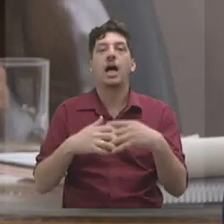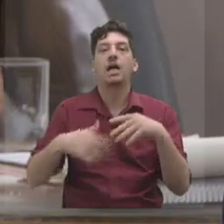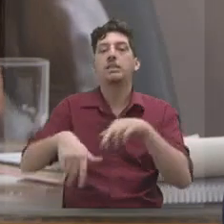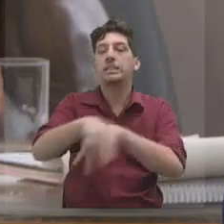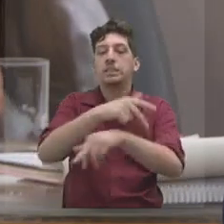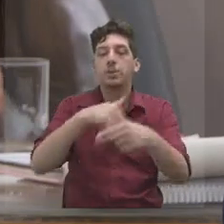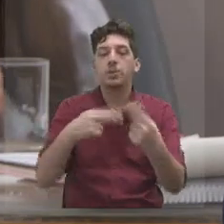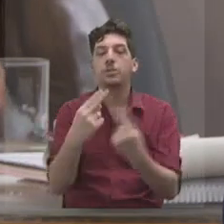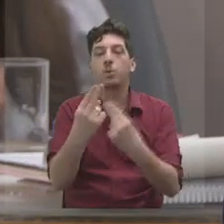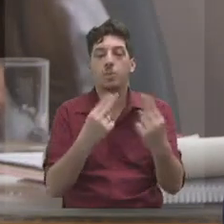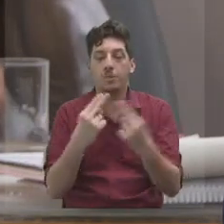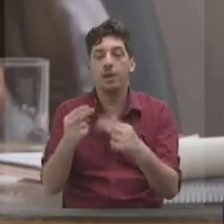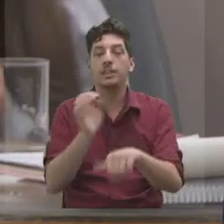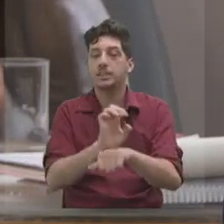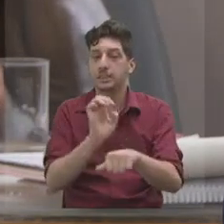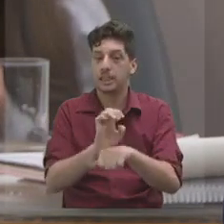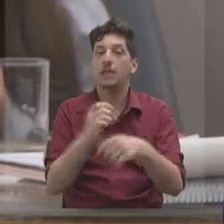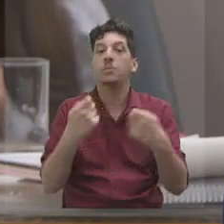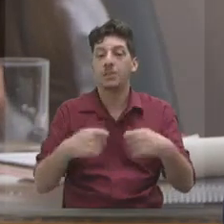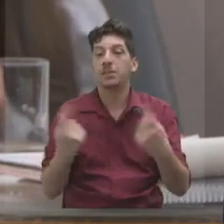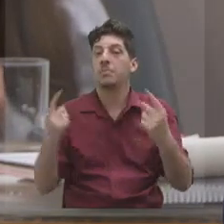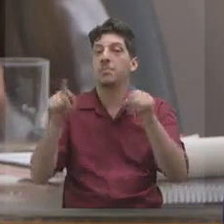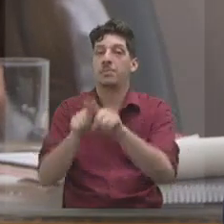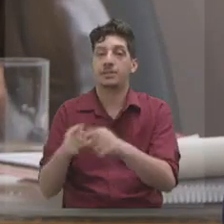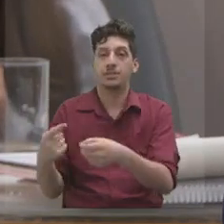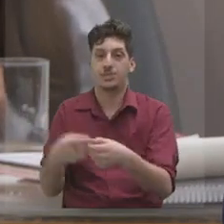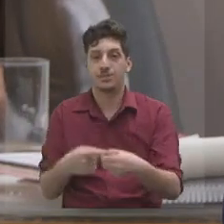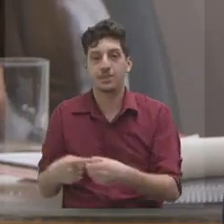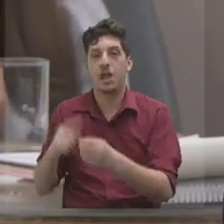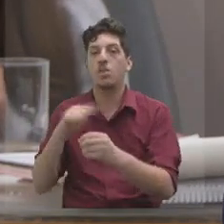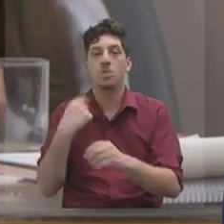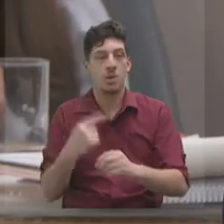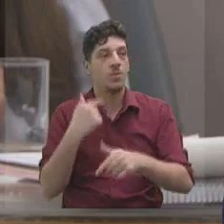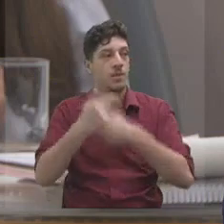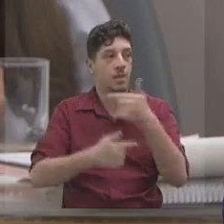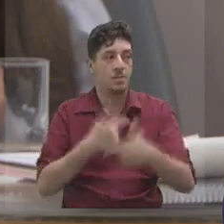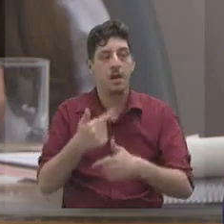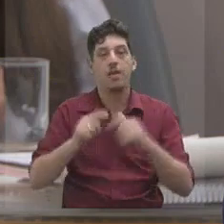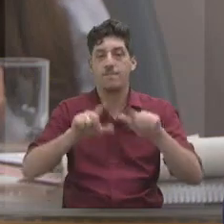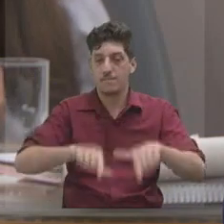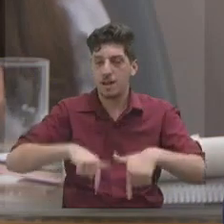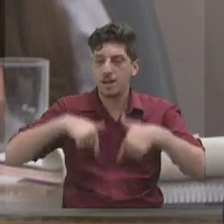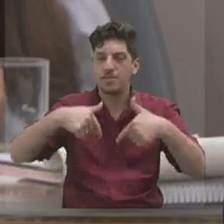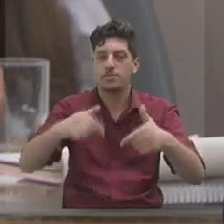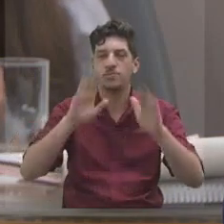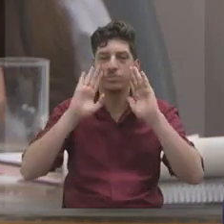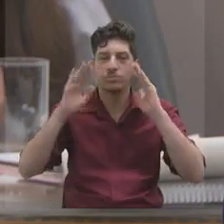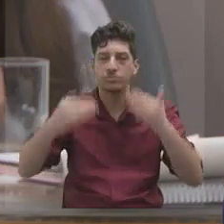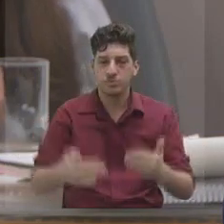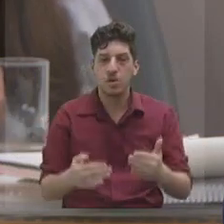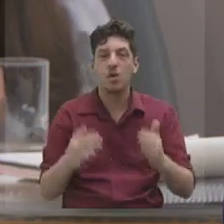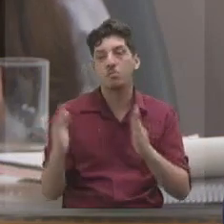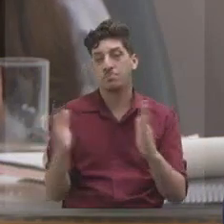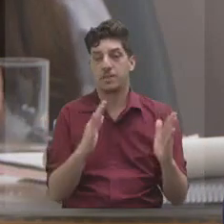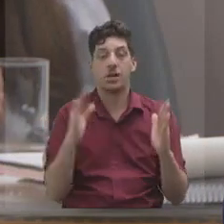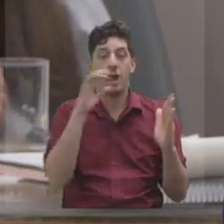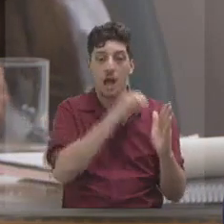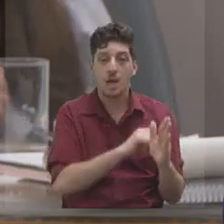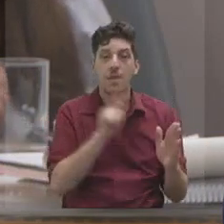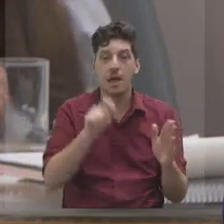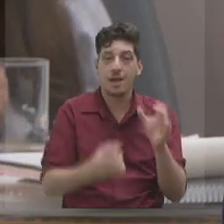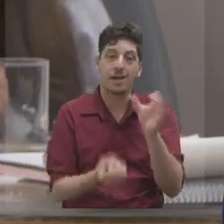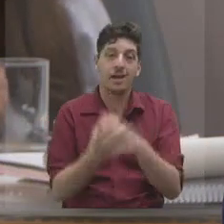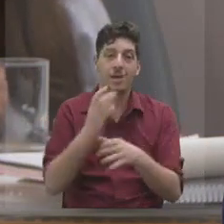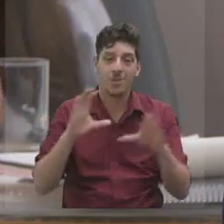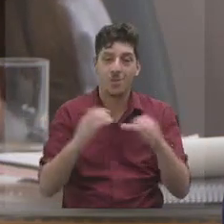estado sem fazer esse em conjunto com os municípios Então a gente tem trabalhado é a nossa meta de curto prazo é a criação de um grupo de trabalho né